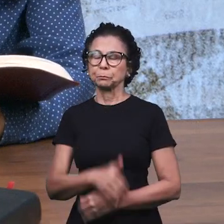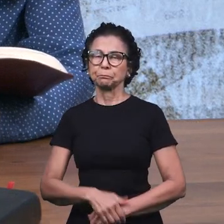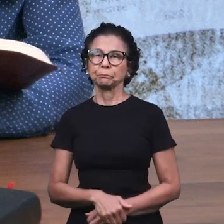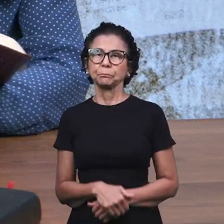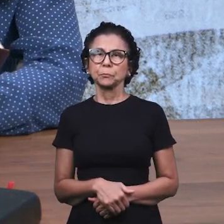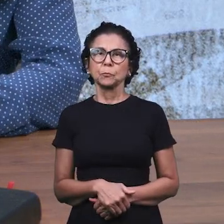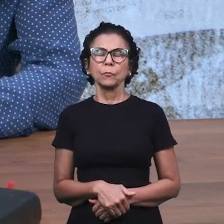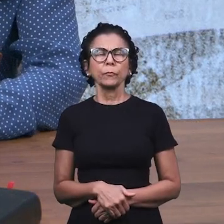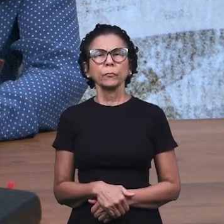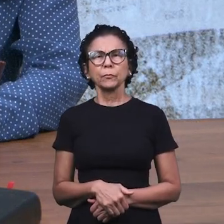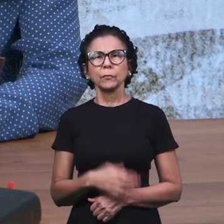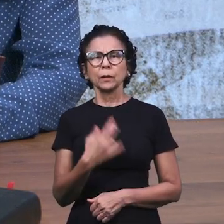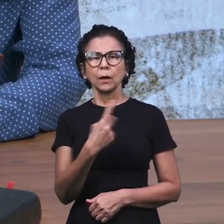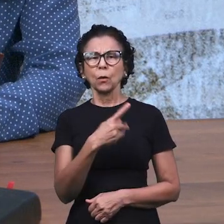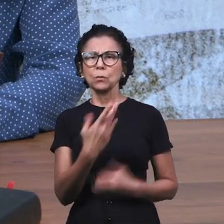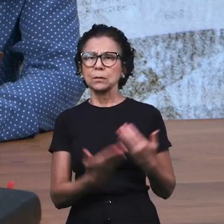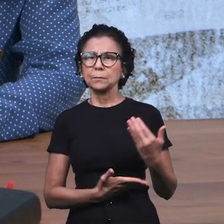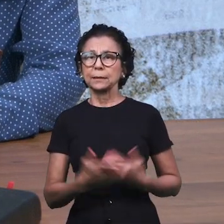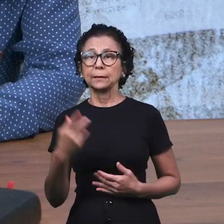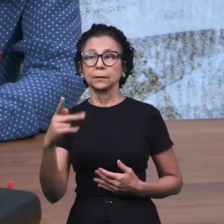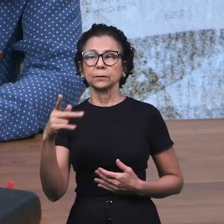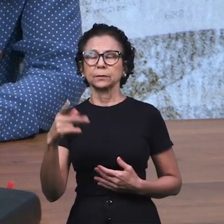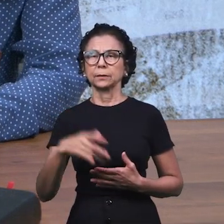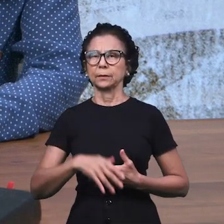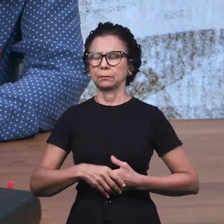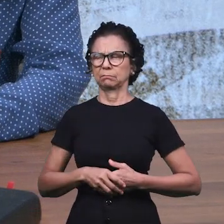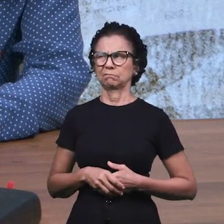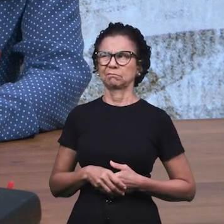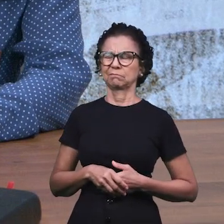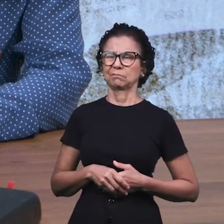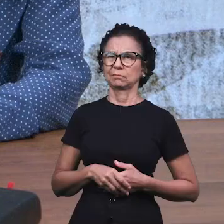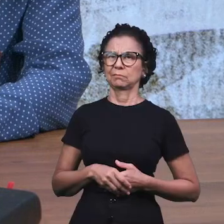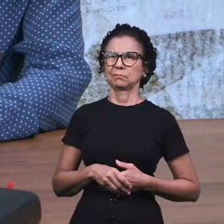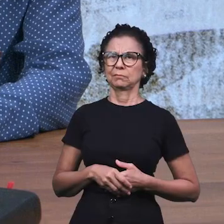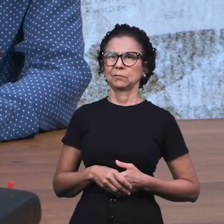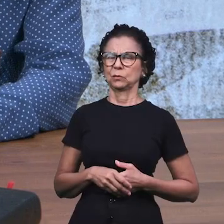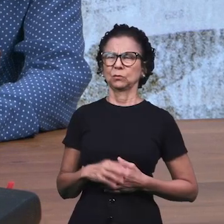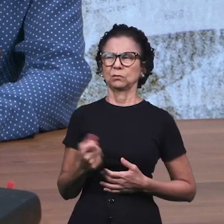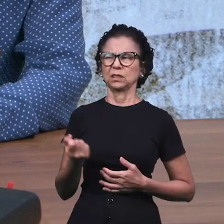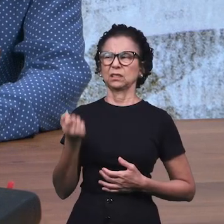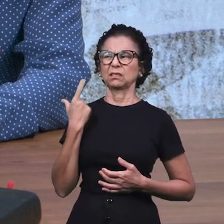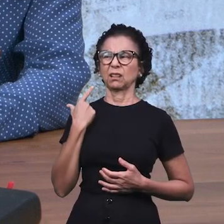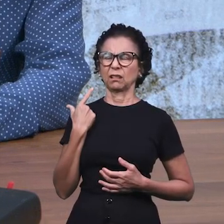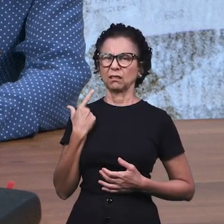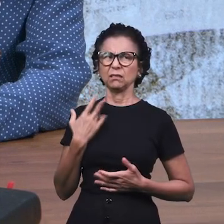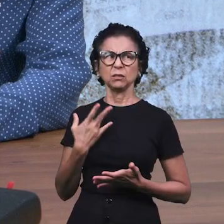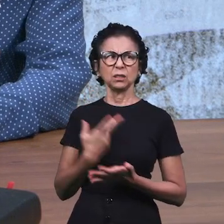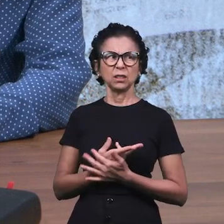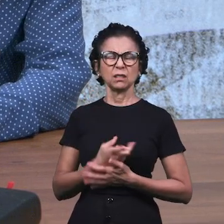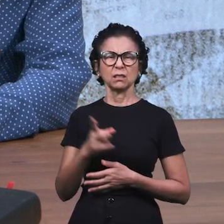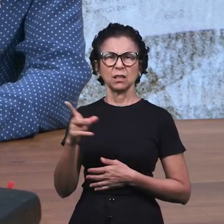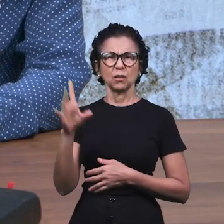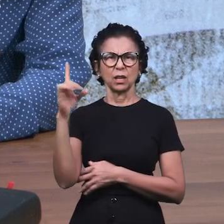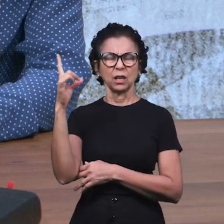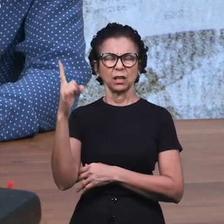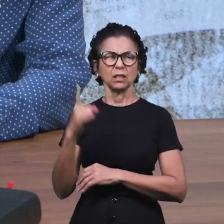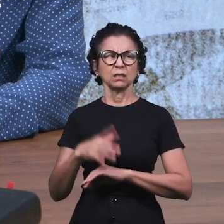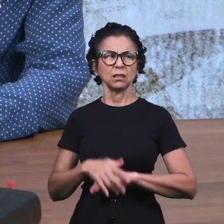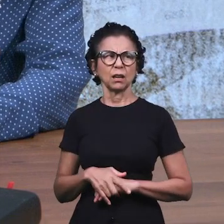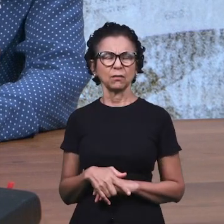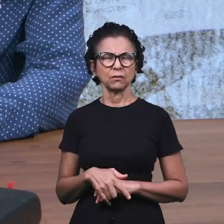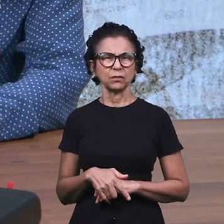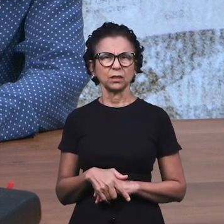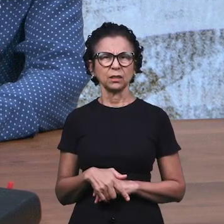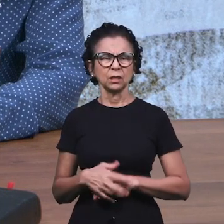E disseram seus servos: que é isto que fizeste? Pela criança viva jejuaste